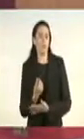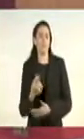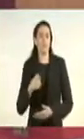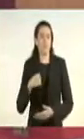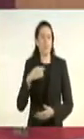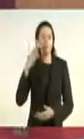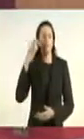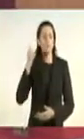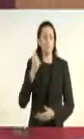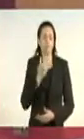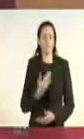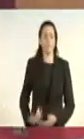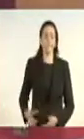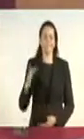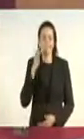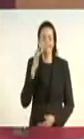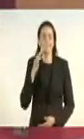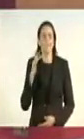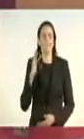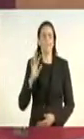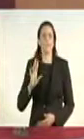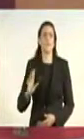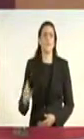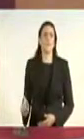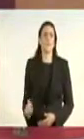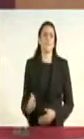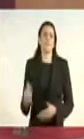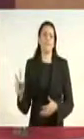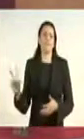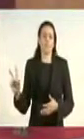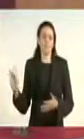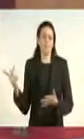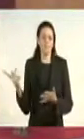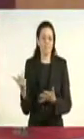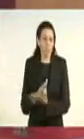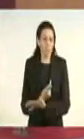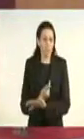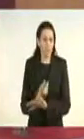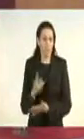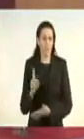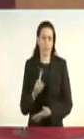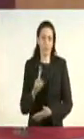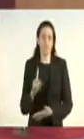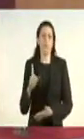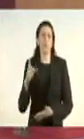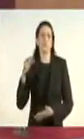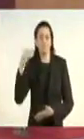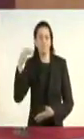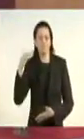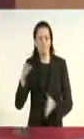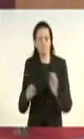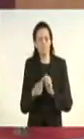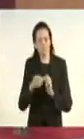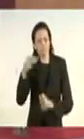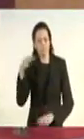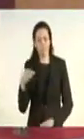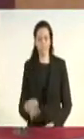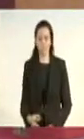menor dúvida. E assim, e se isso acontecer, dessa forma, o deputado Adriano cumpriu sua